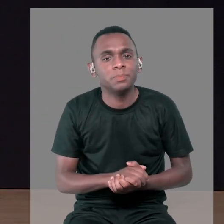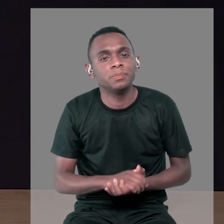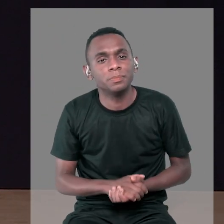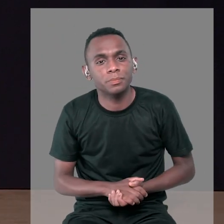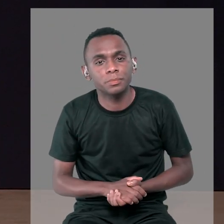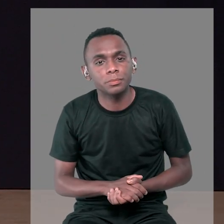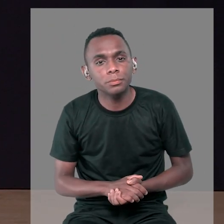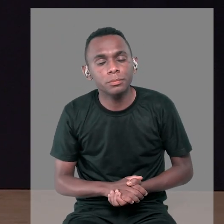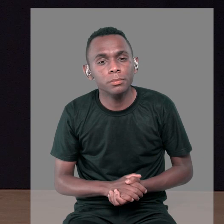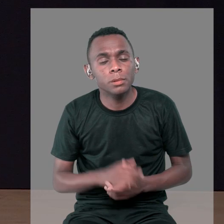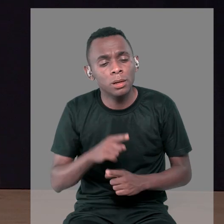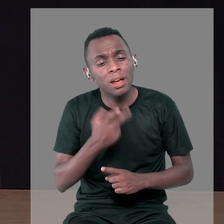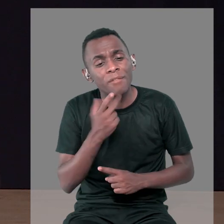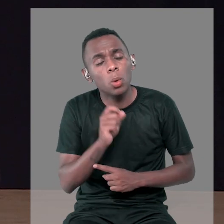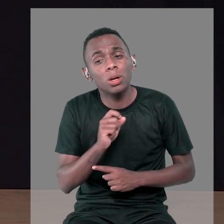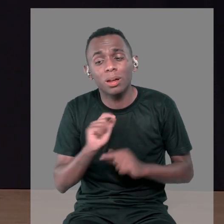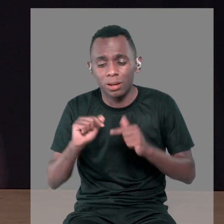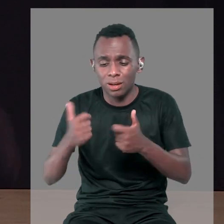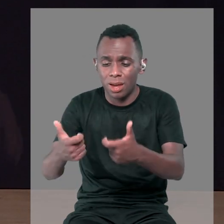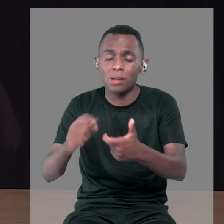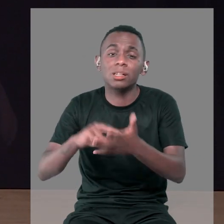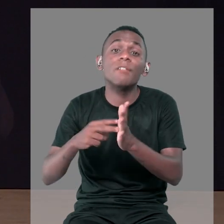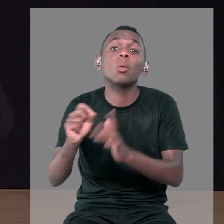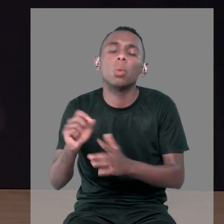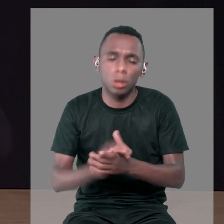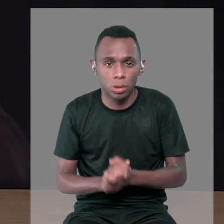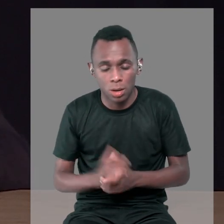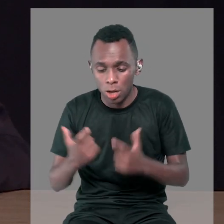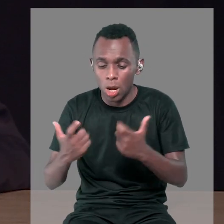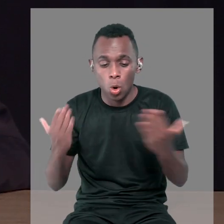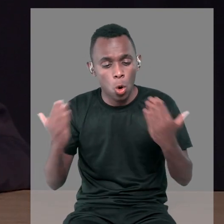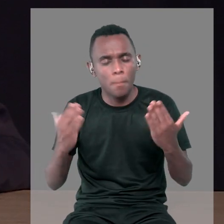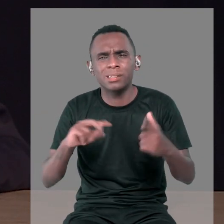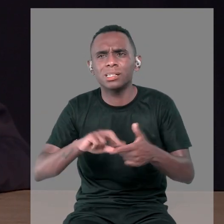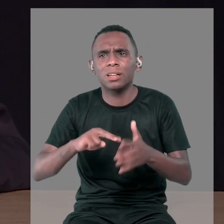define a guerra? A primeira definição de guerra, ele compara a guerra com um duelo.